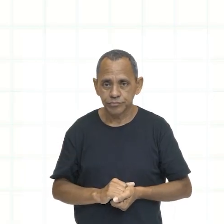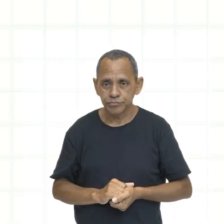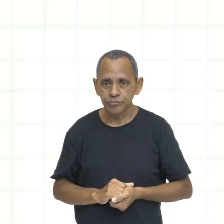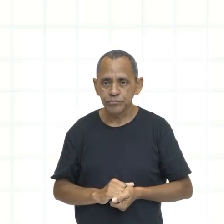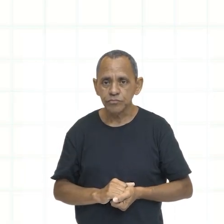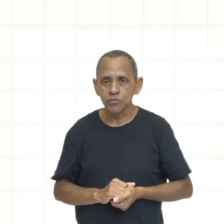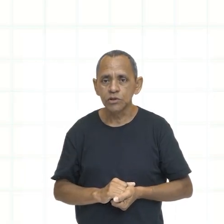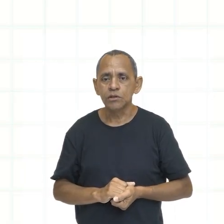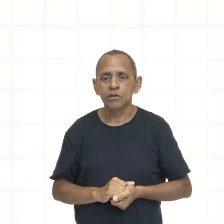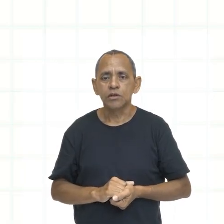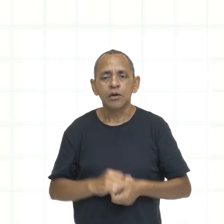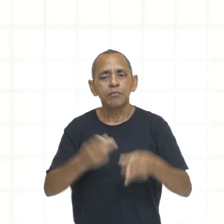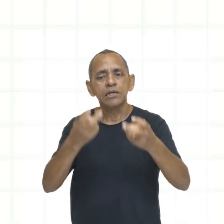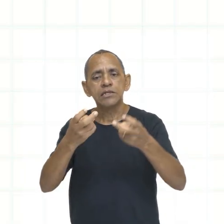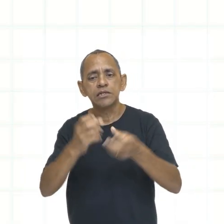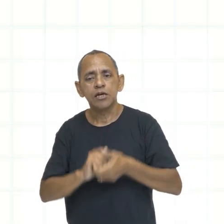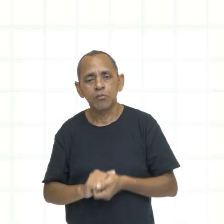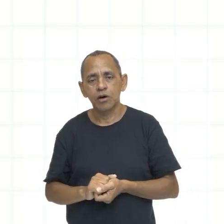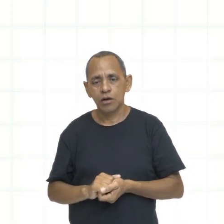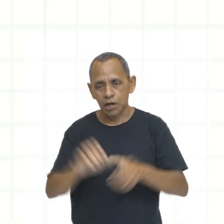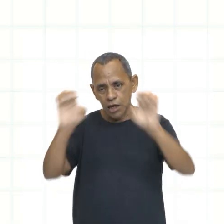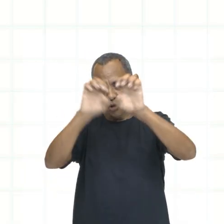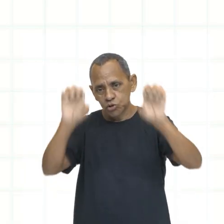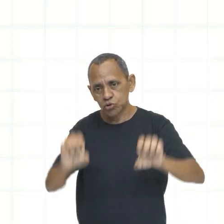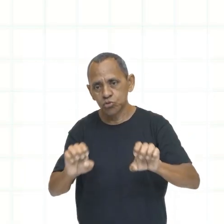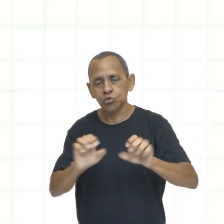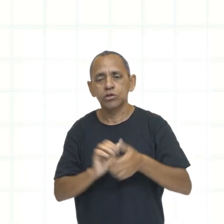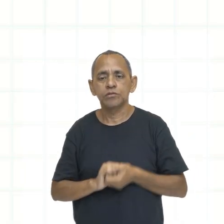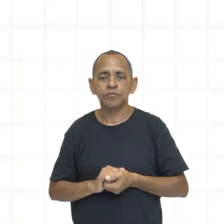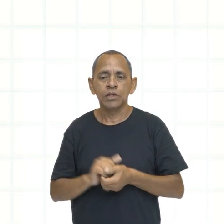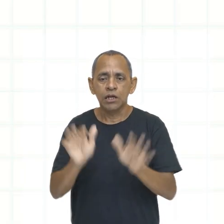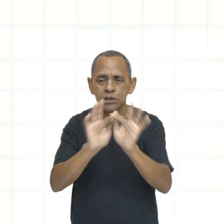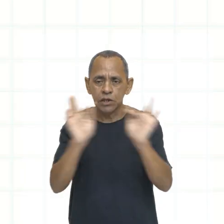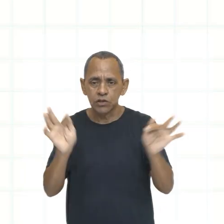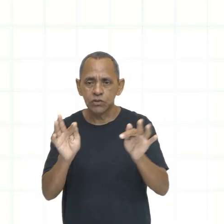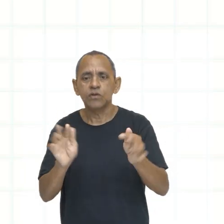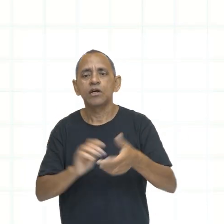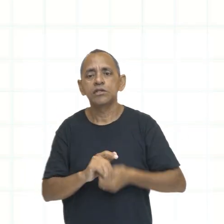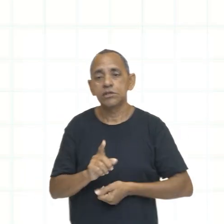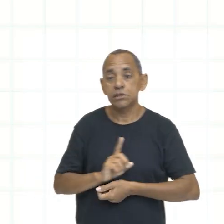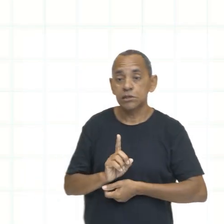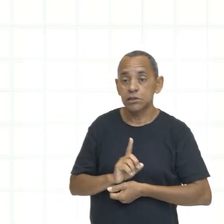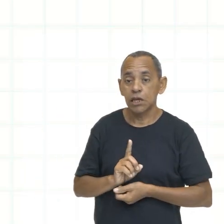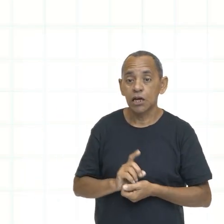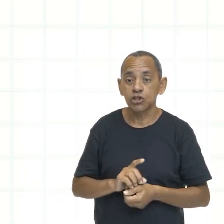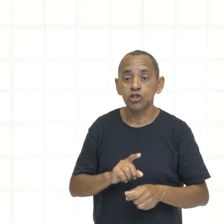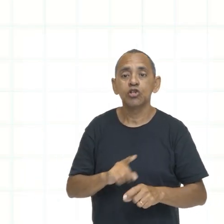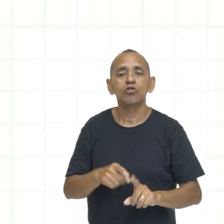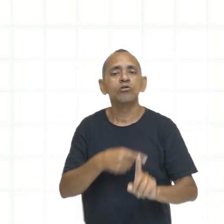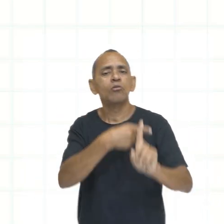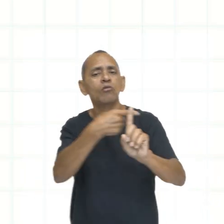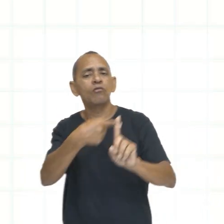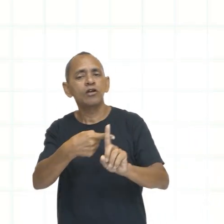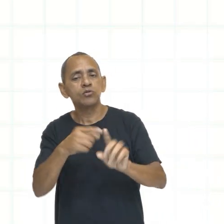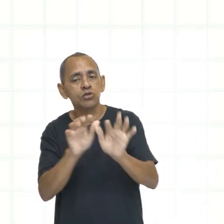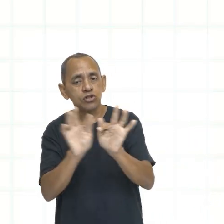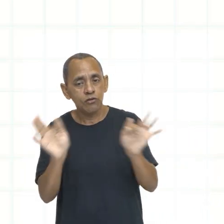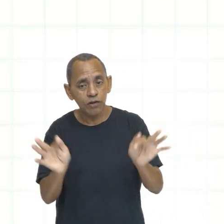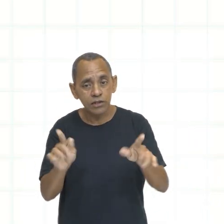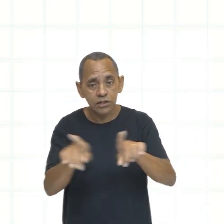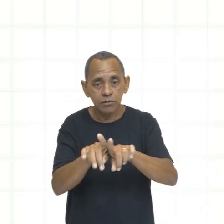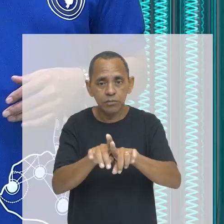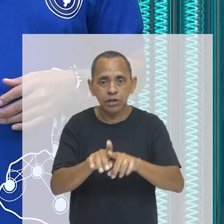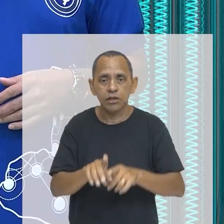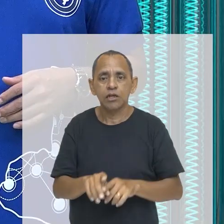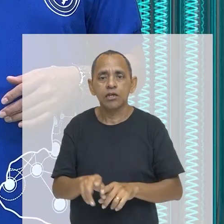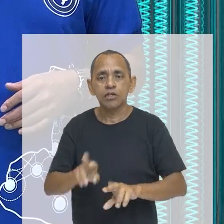as frases negativas para as afirmativas mudam pouquíssima coisa. A diferença é essa